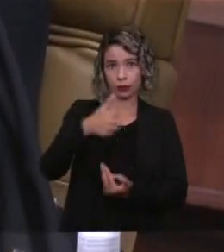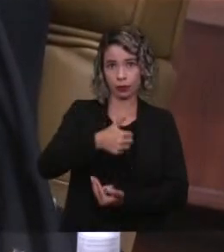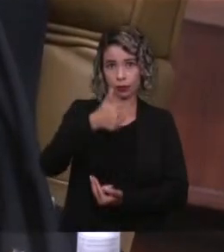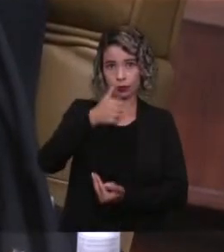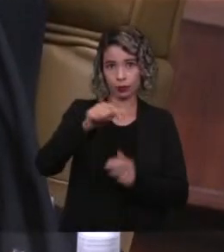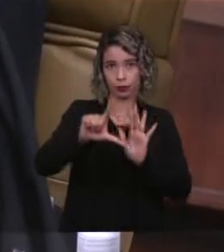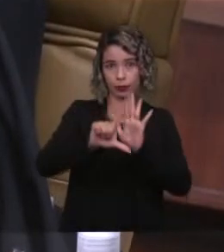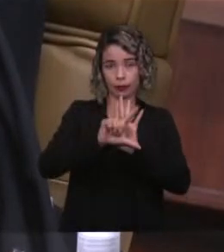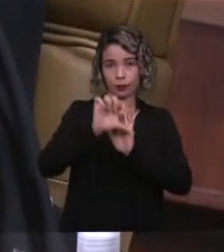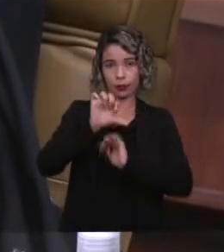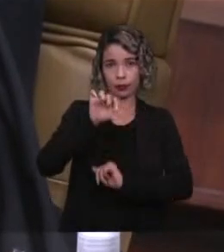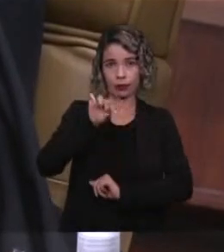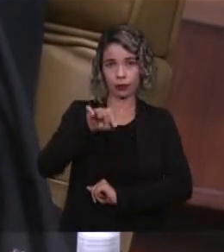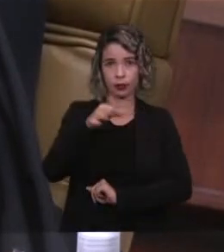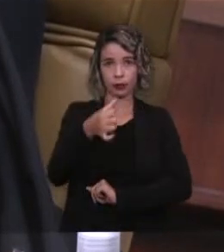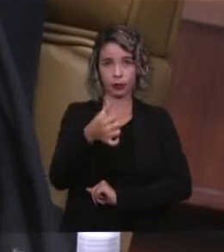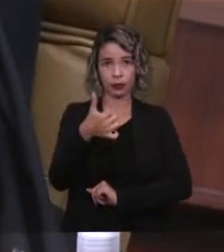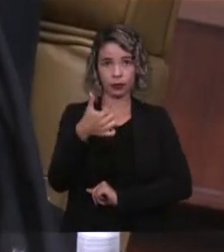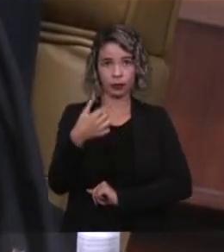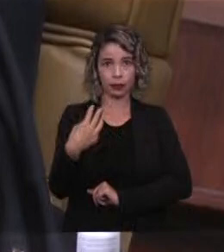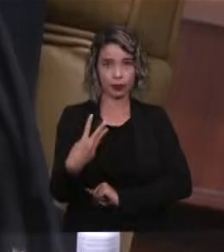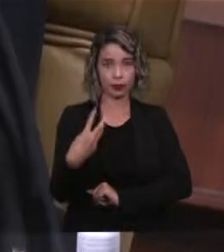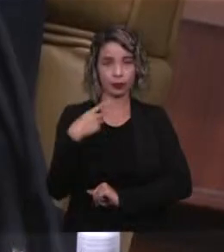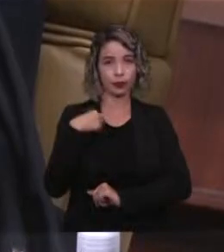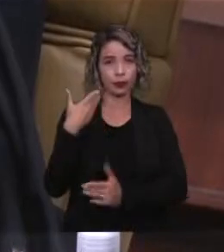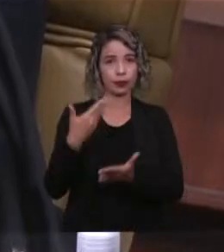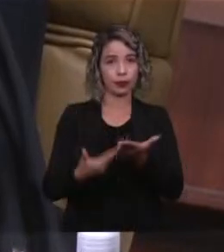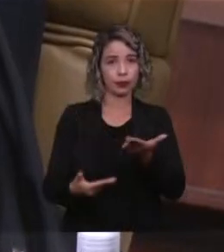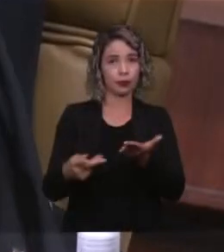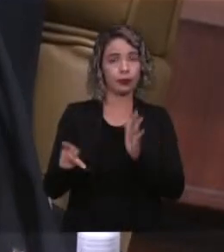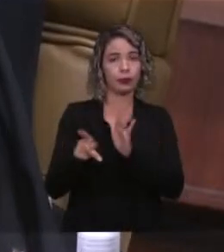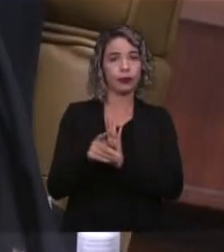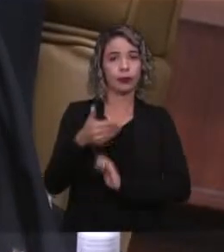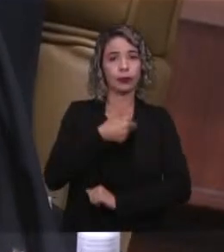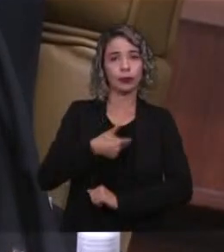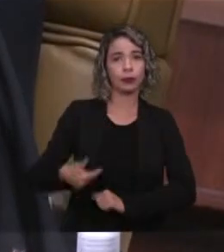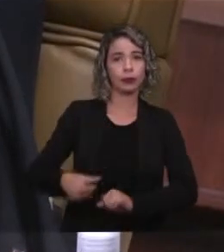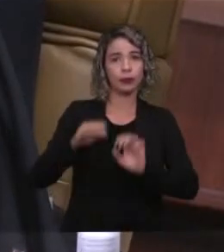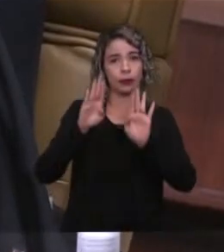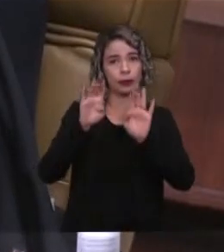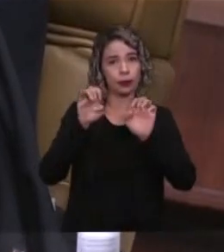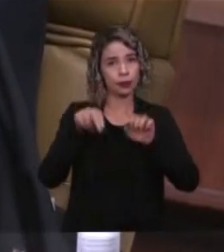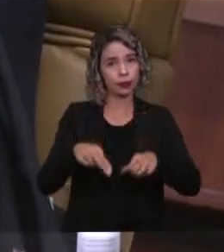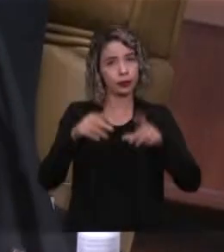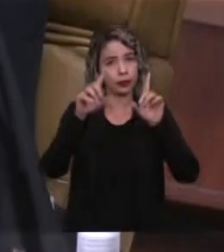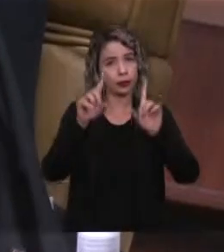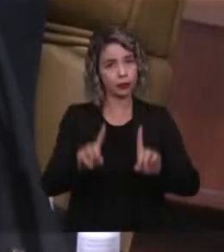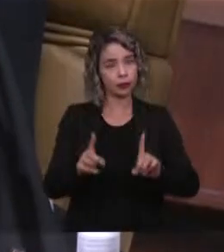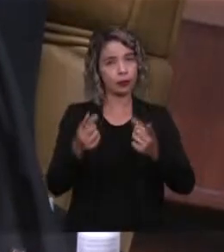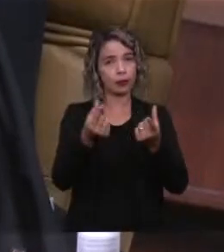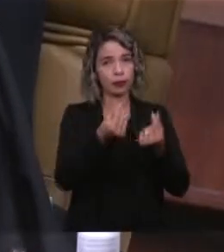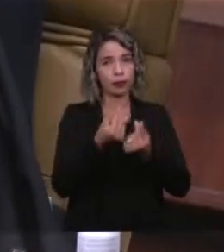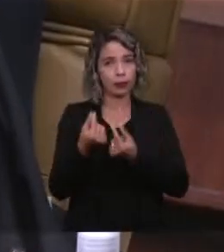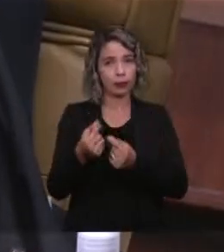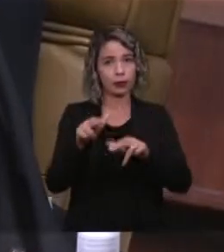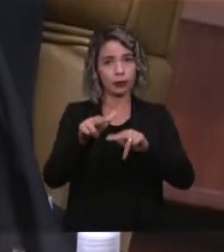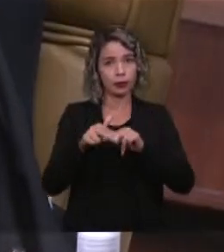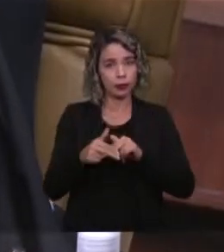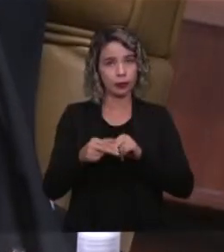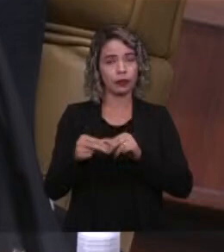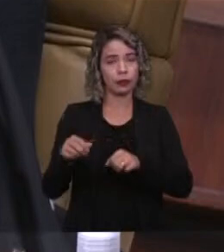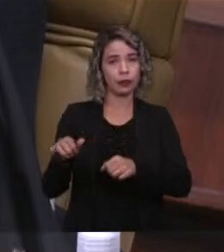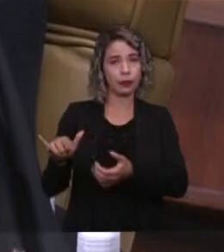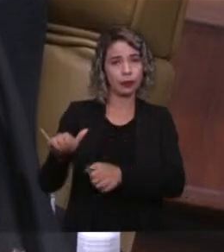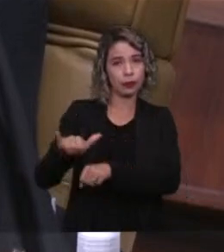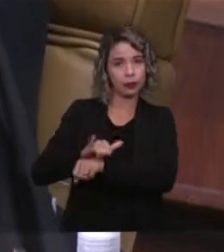Lei 9.613, decreto a perda em favor da União dos bens, direitos e valores objeto das lavagens em relação